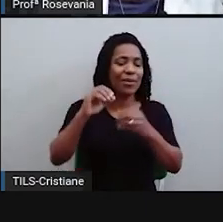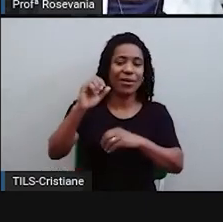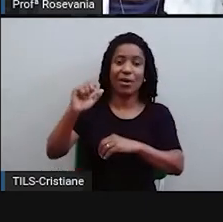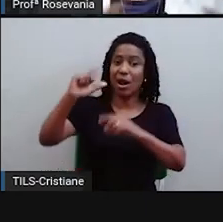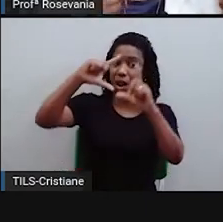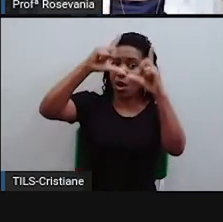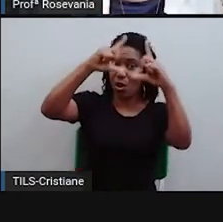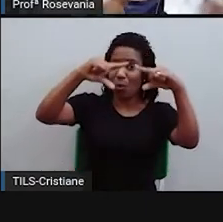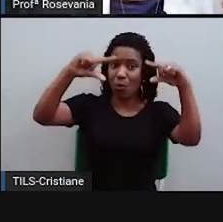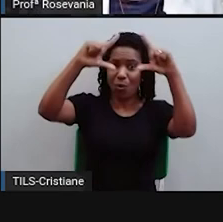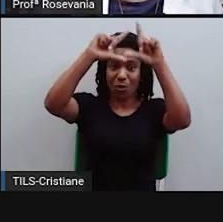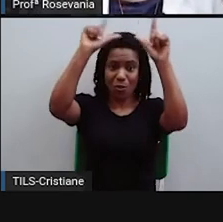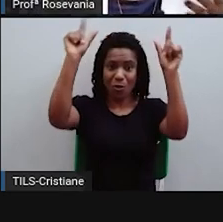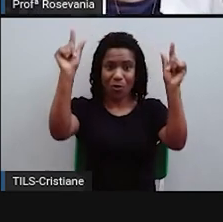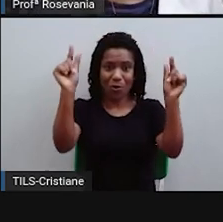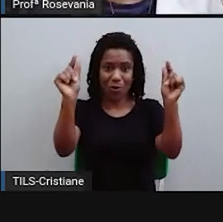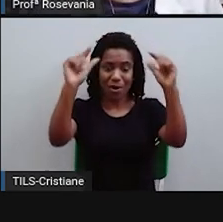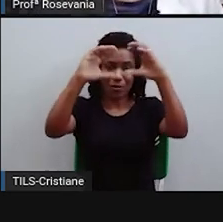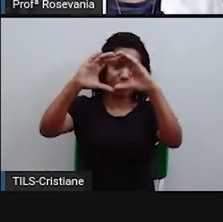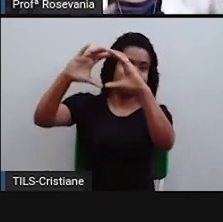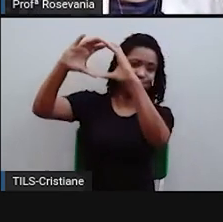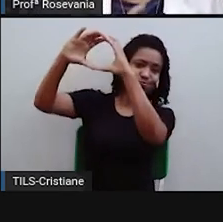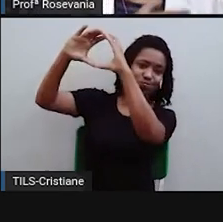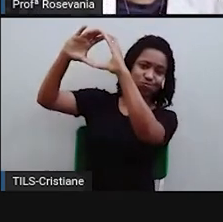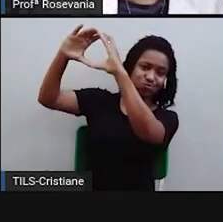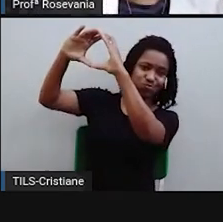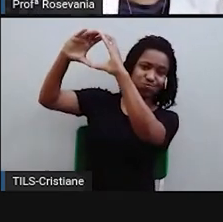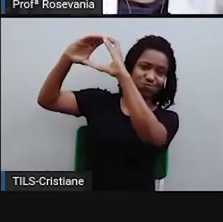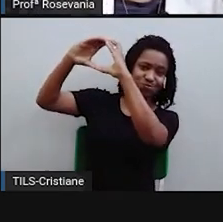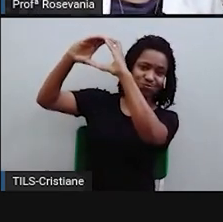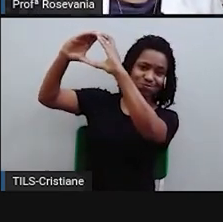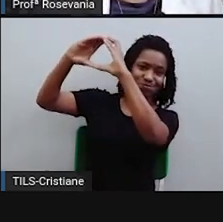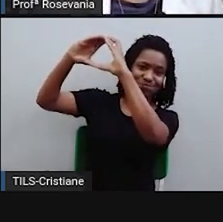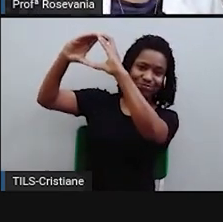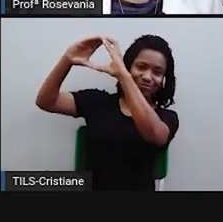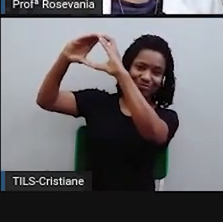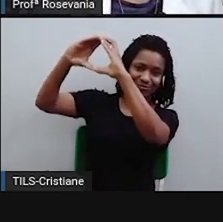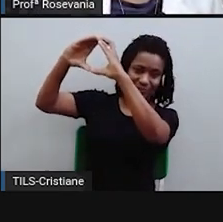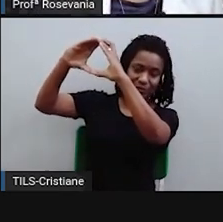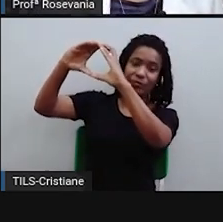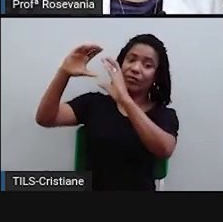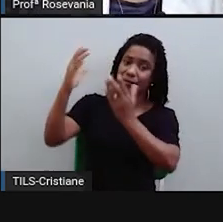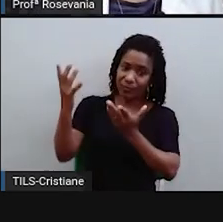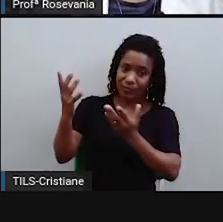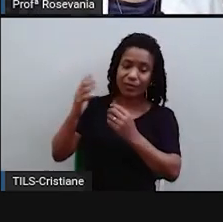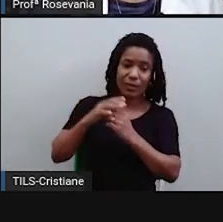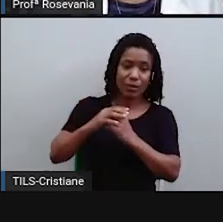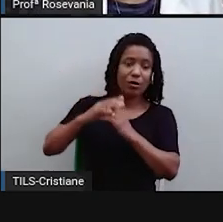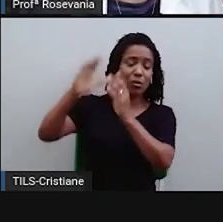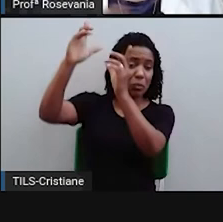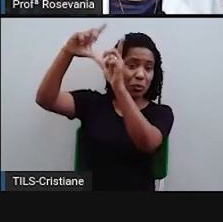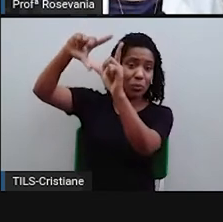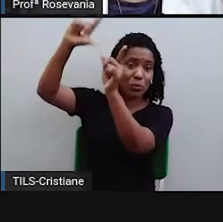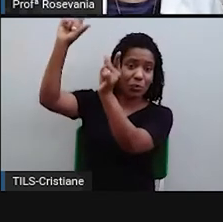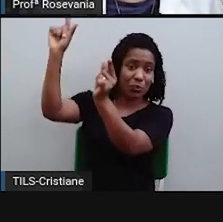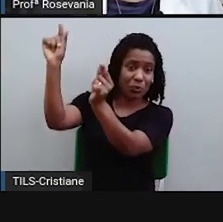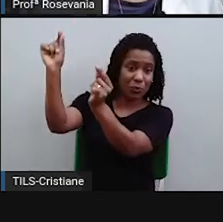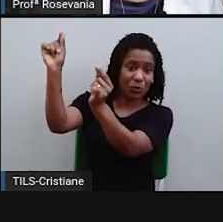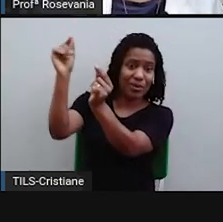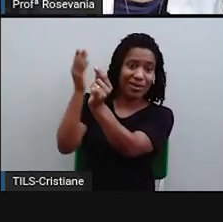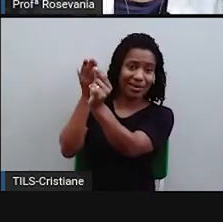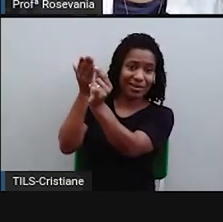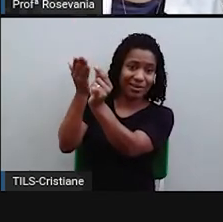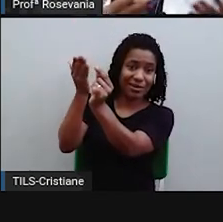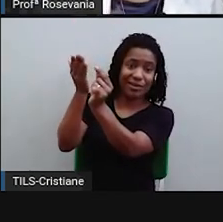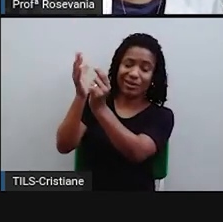E ela também funciona do mesmo jeito que é a localização com o Sol, porque ele também, né, nasce,